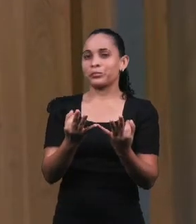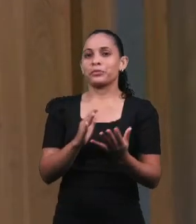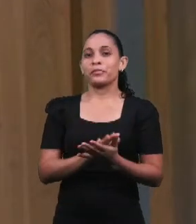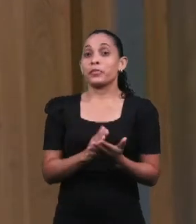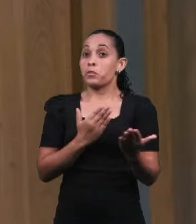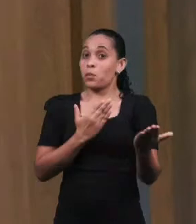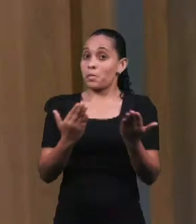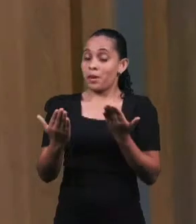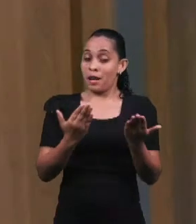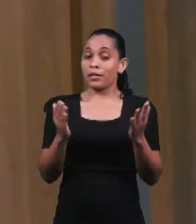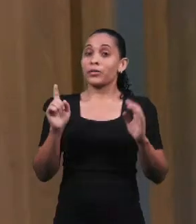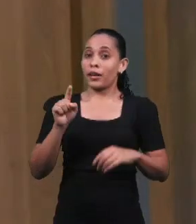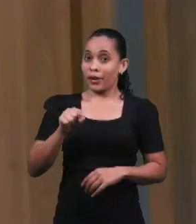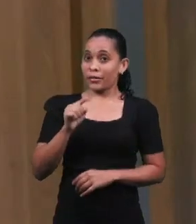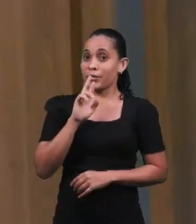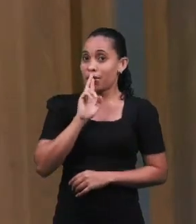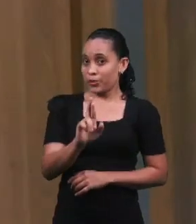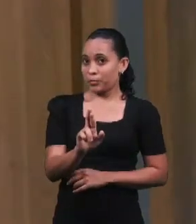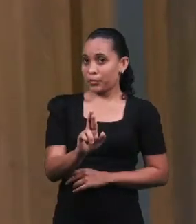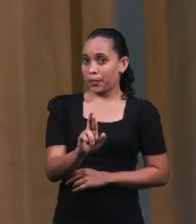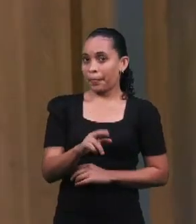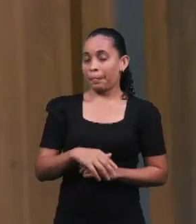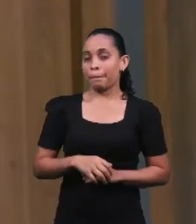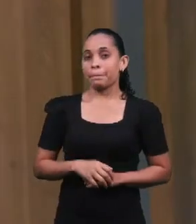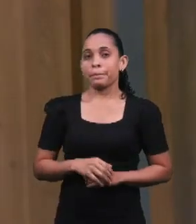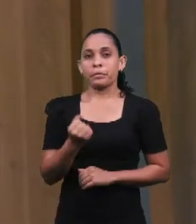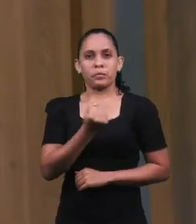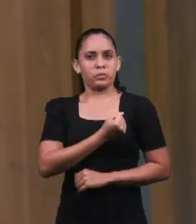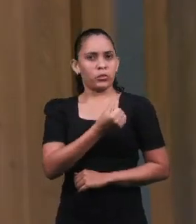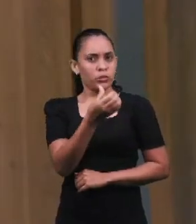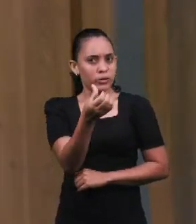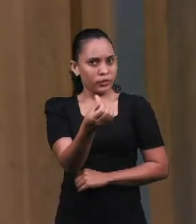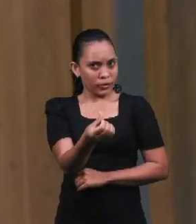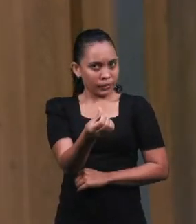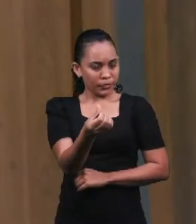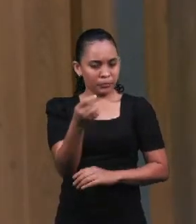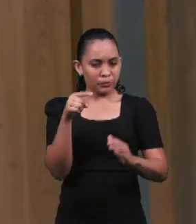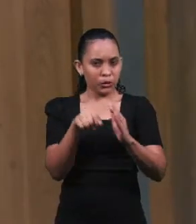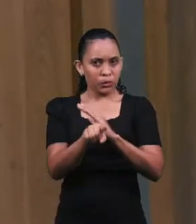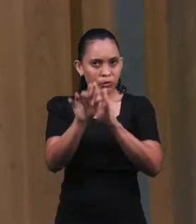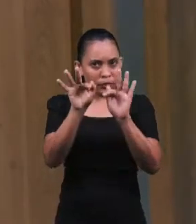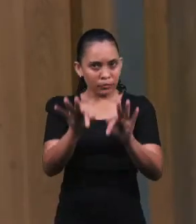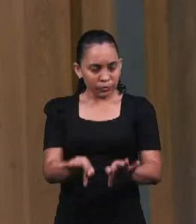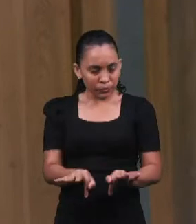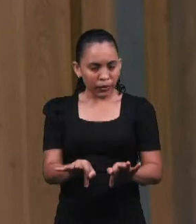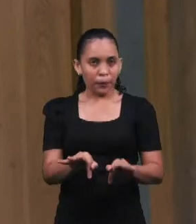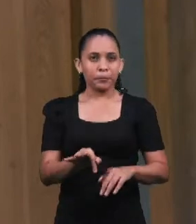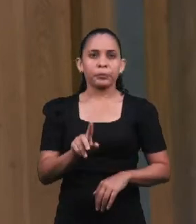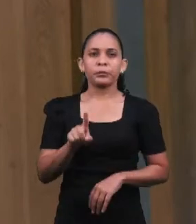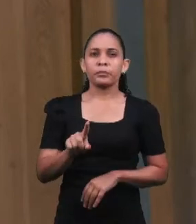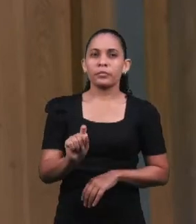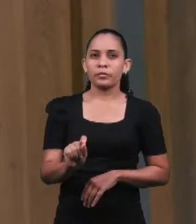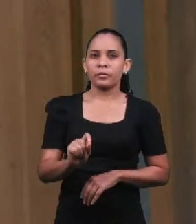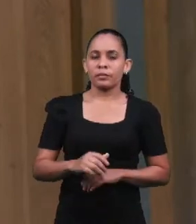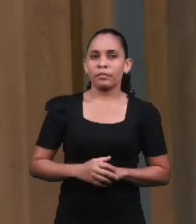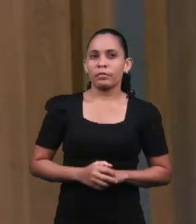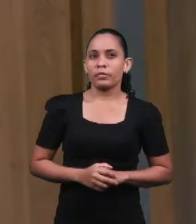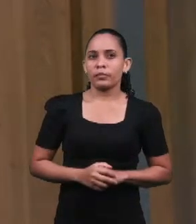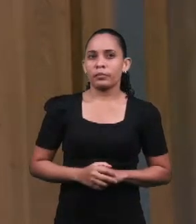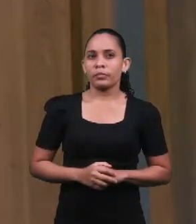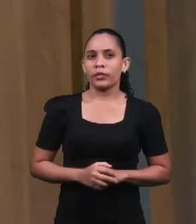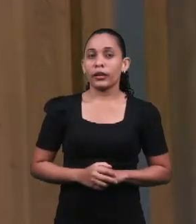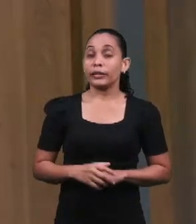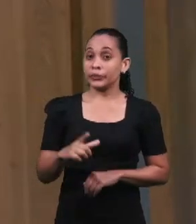resposta. A letra 6 agora, que é a nossa última pergunta, ela é composta primeiramente de